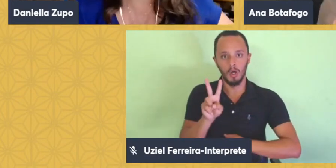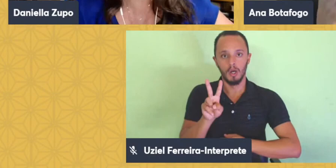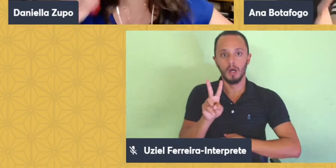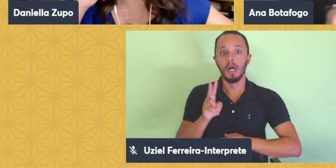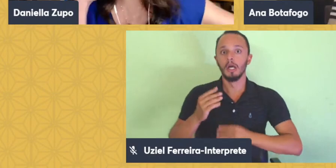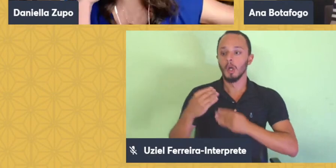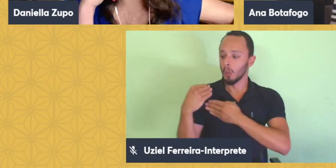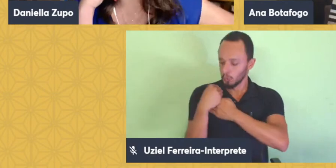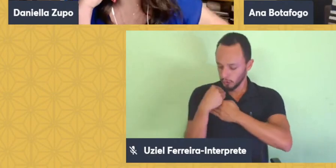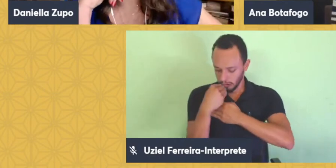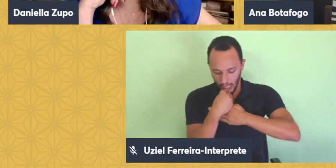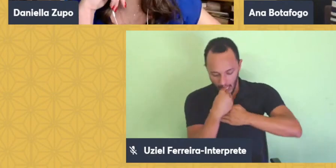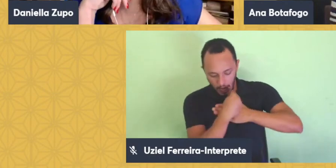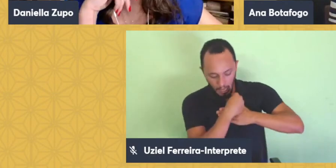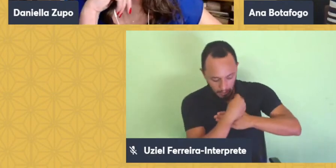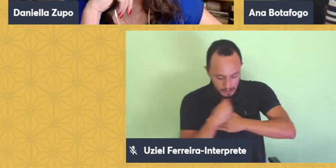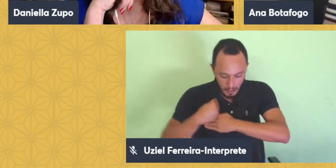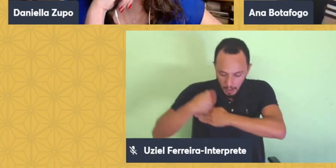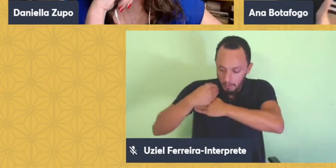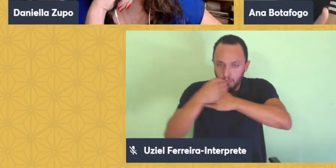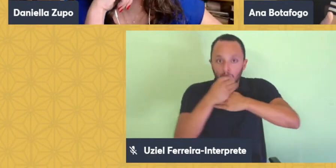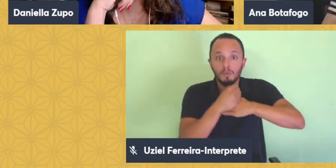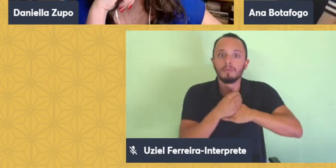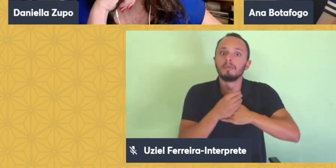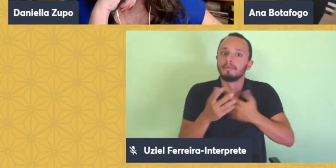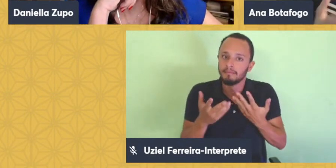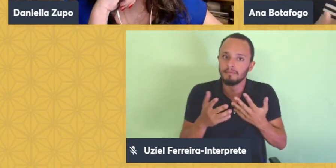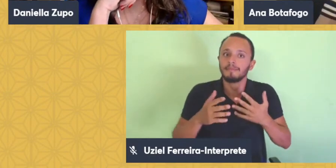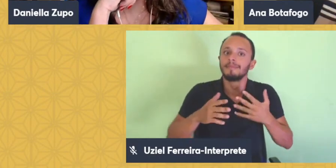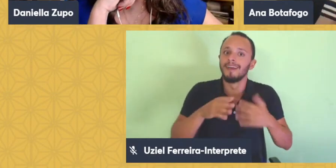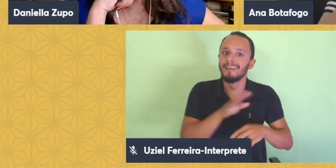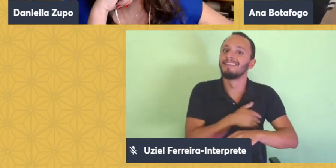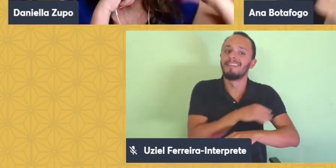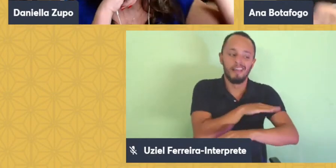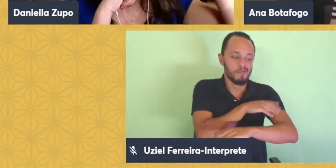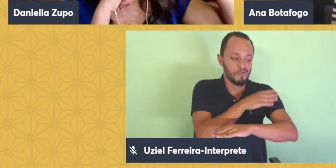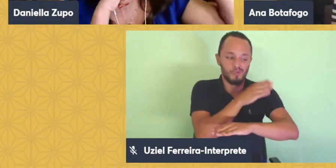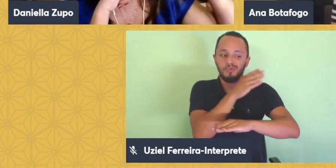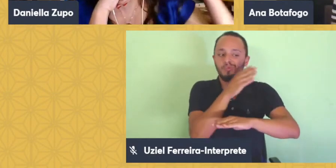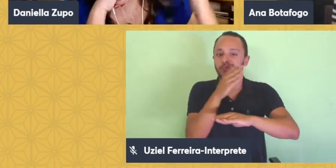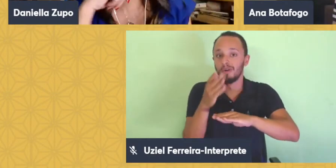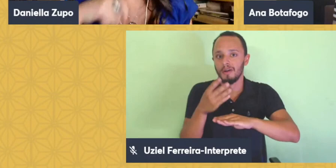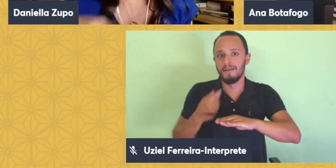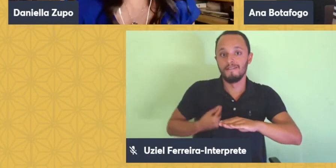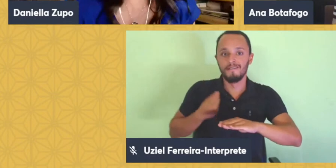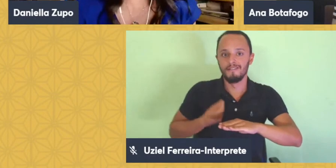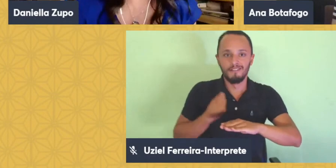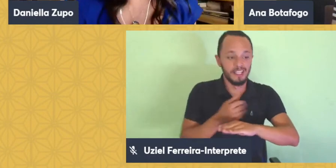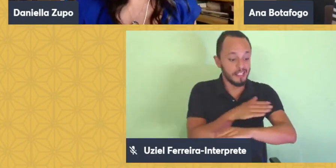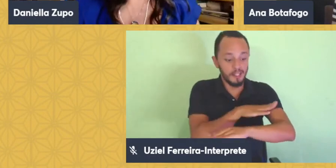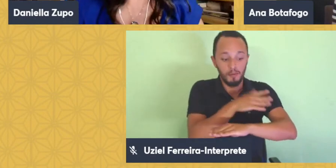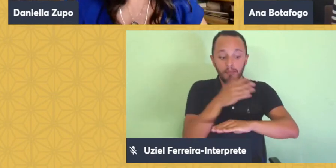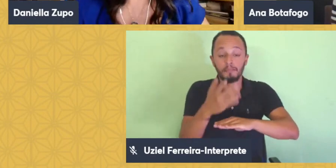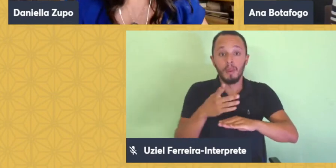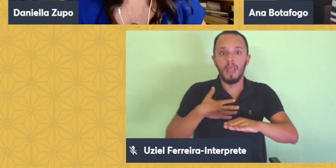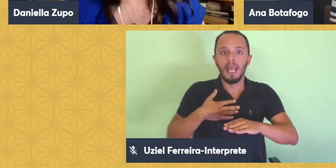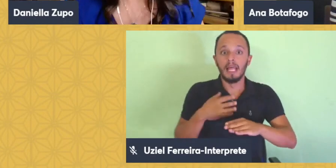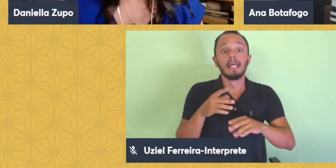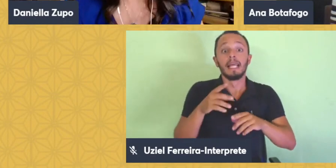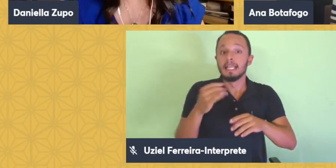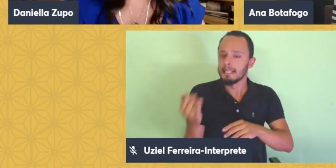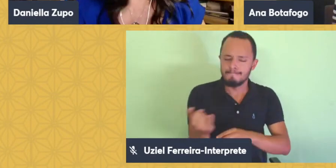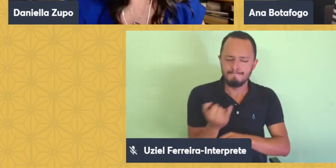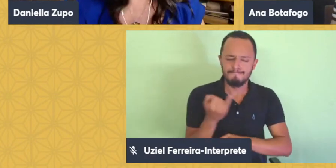a vida toda talvez por isso tenha tido essa carreira longa né que eu tive que vamos falar sobre isso também mas eu acho que